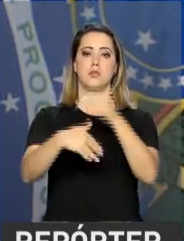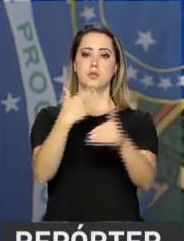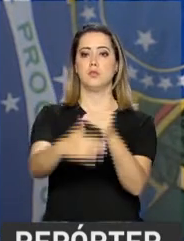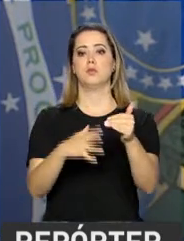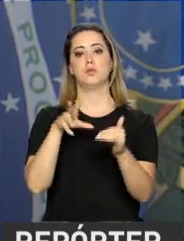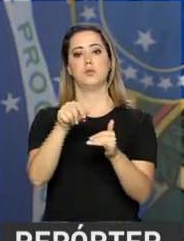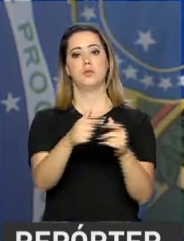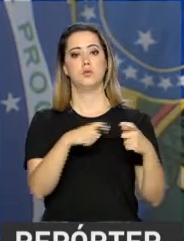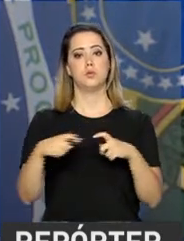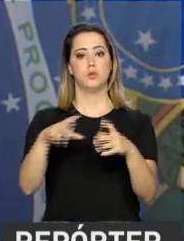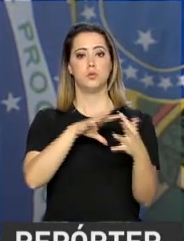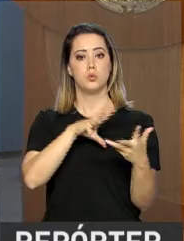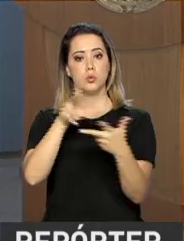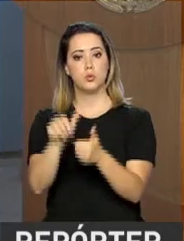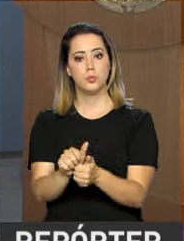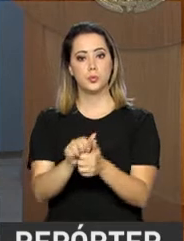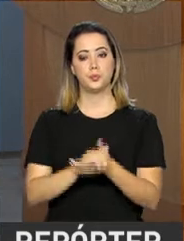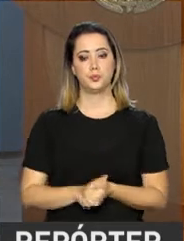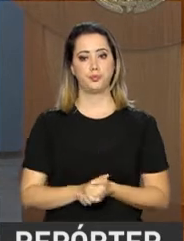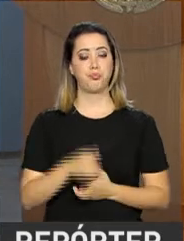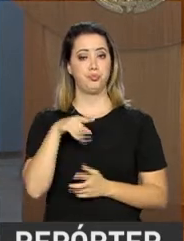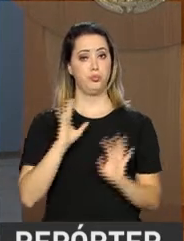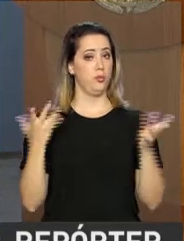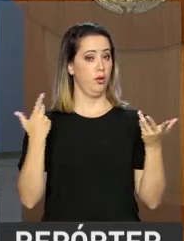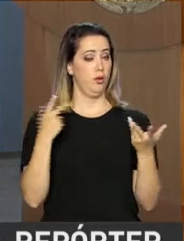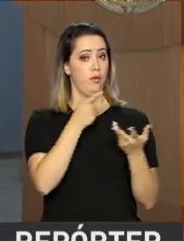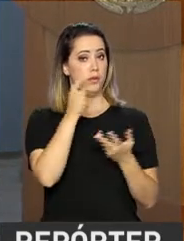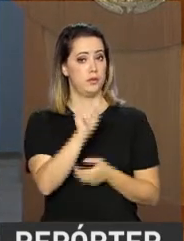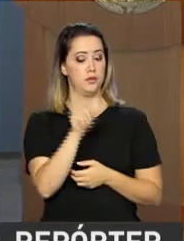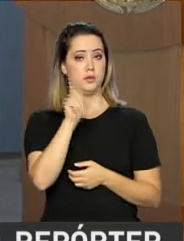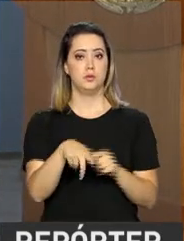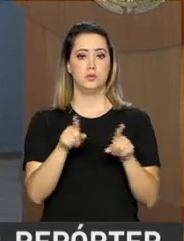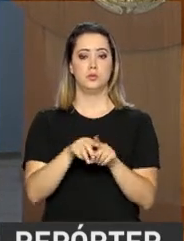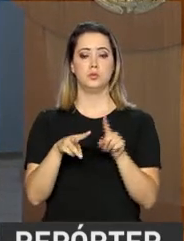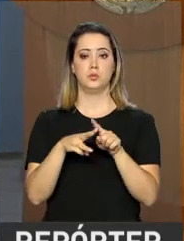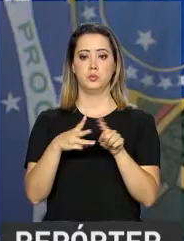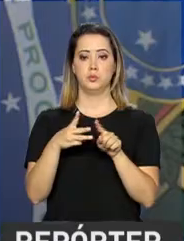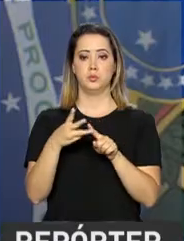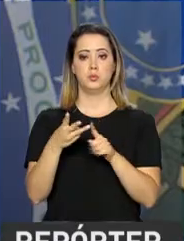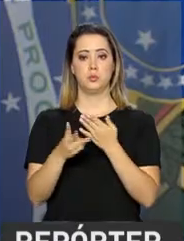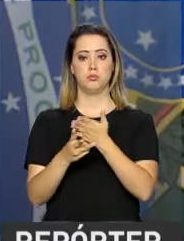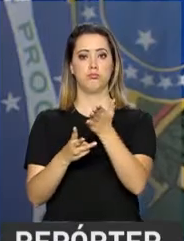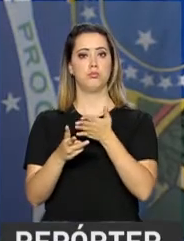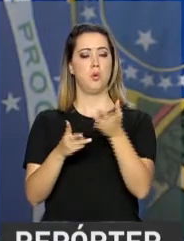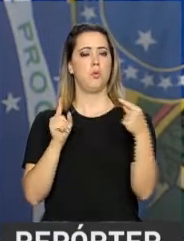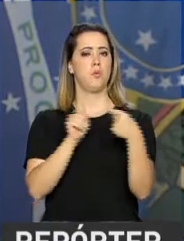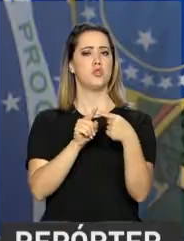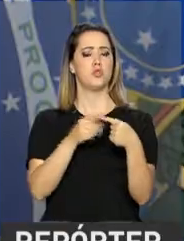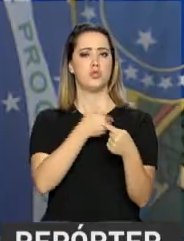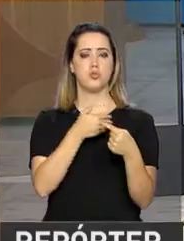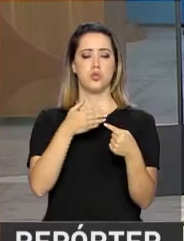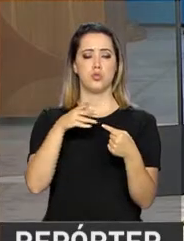em escala global no evento o presidente michel temer falou ainda sobre as três missões básicas das forças